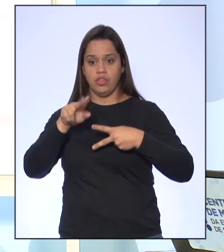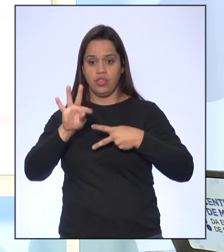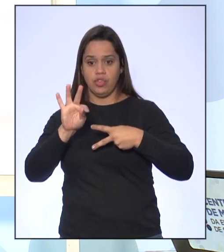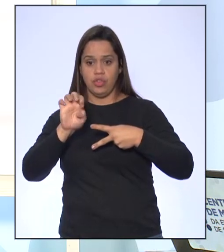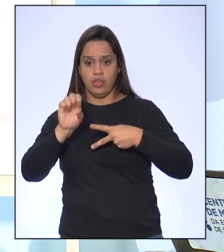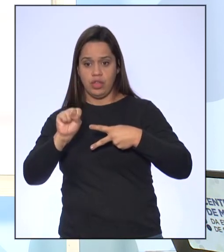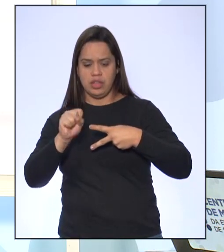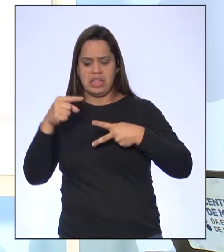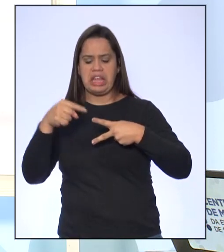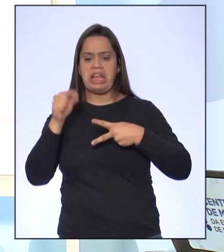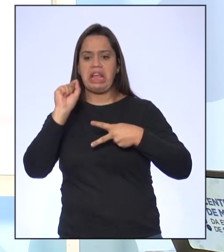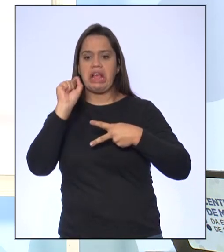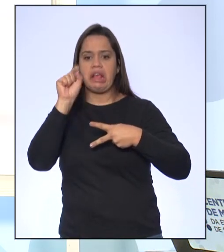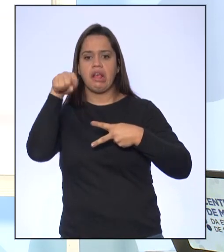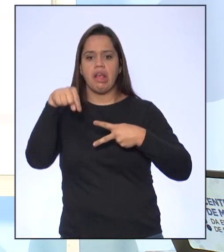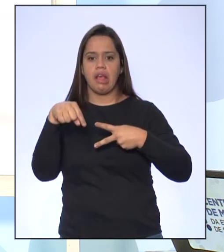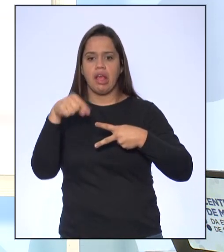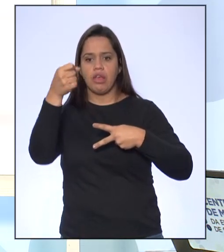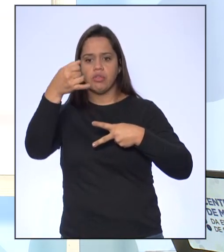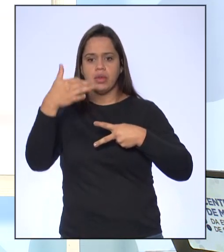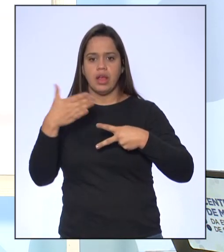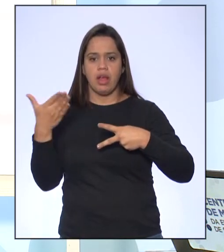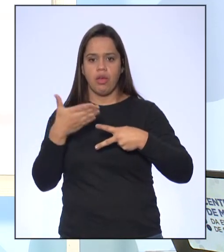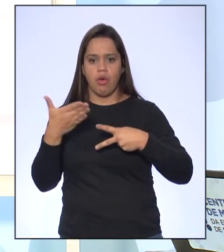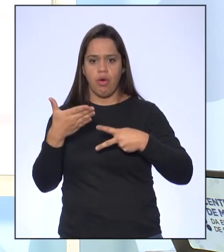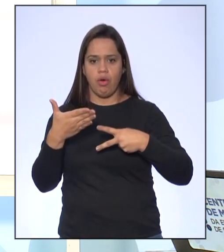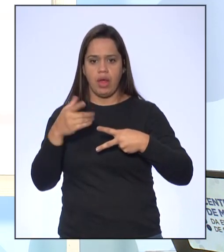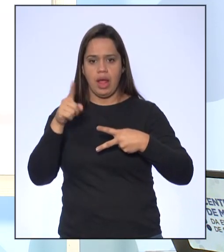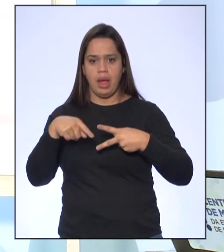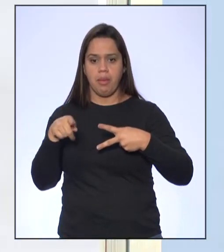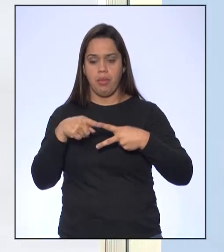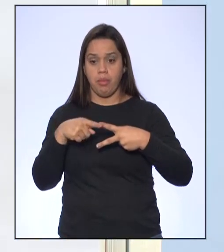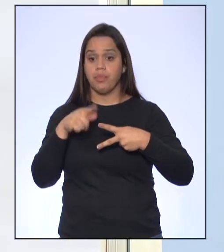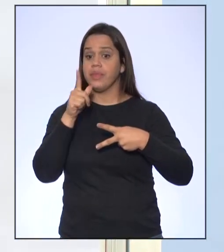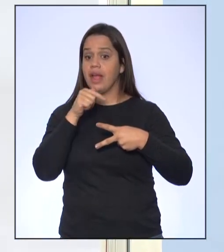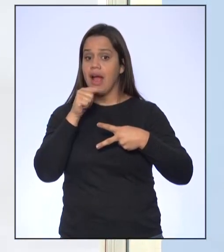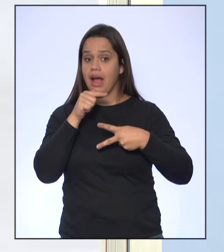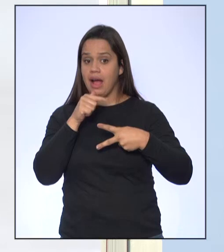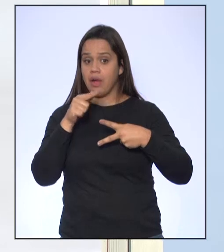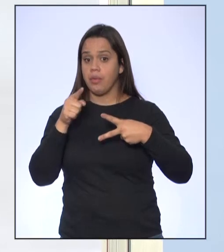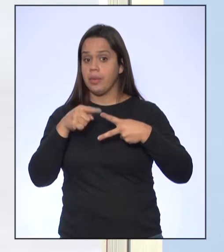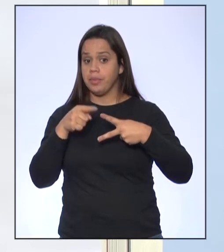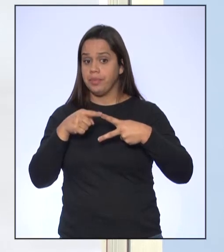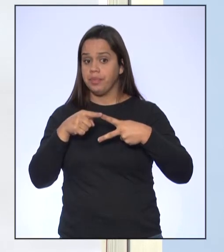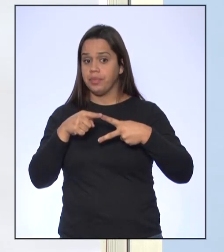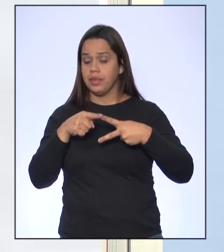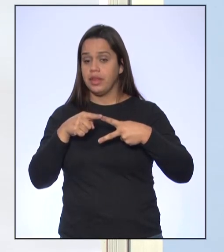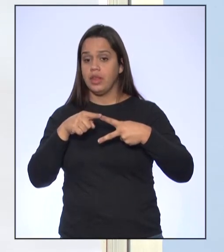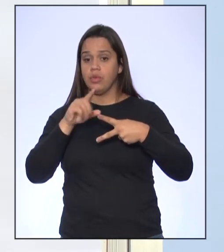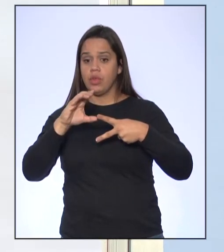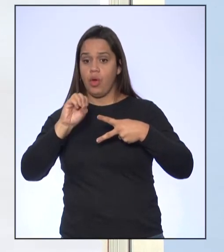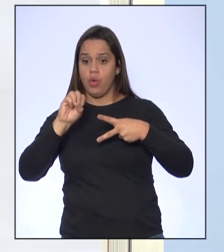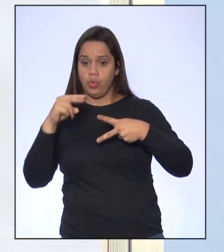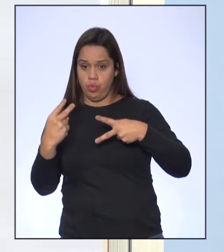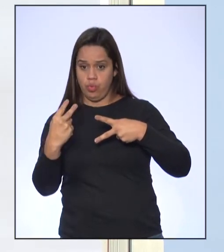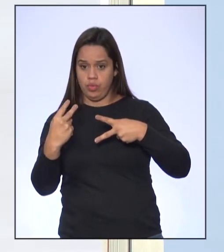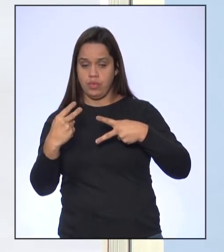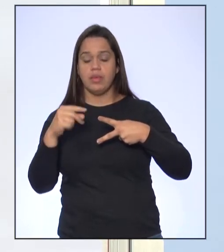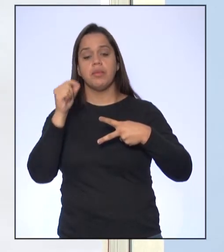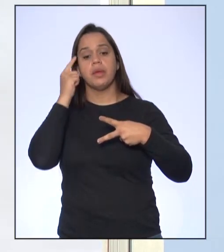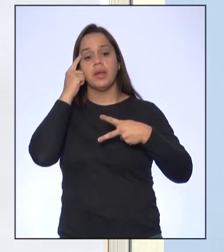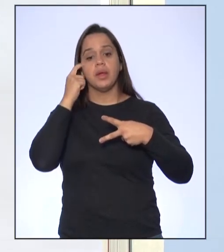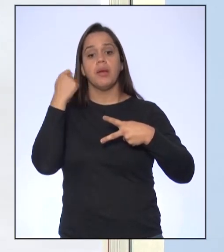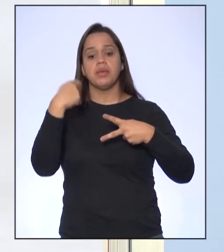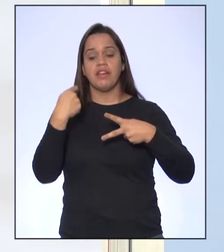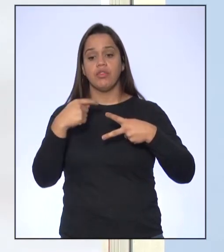foi os reagentes na explicação que a professora deu? A água e o gás carbônico. O que ele precisou? De